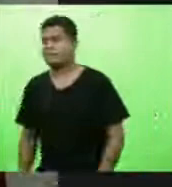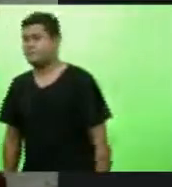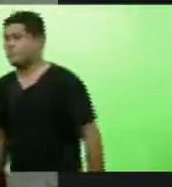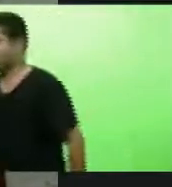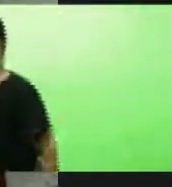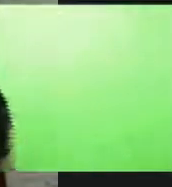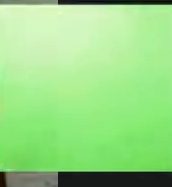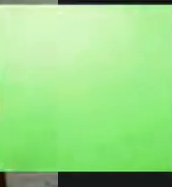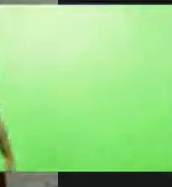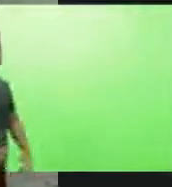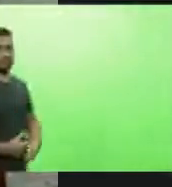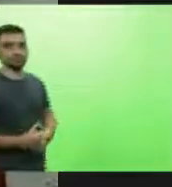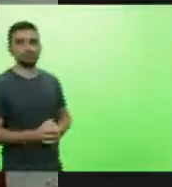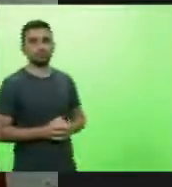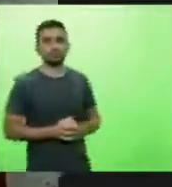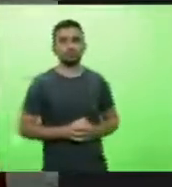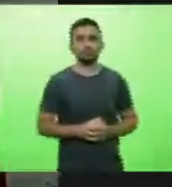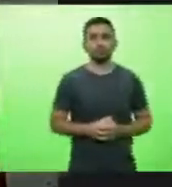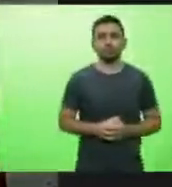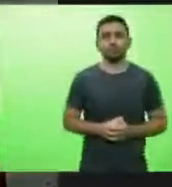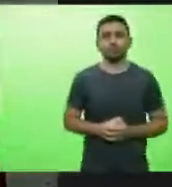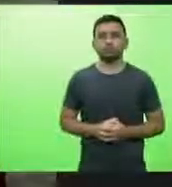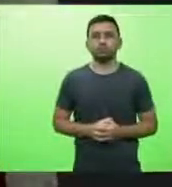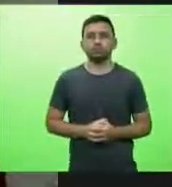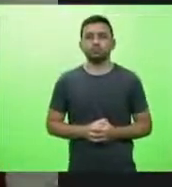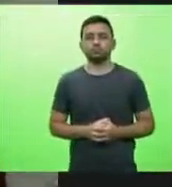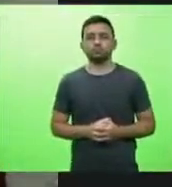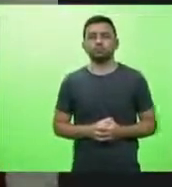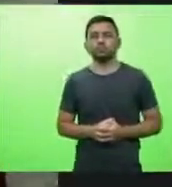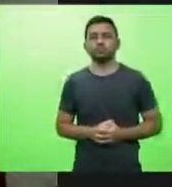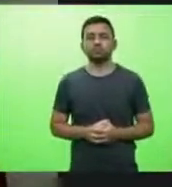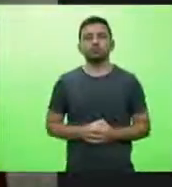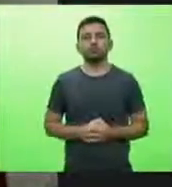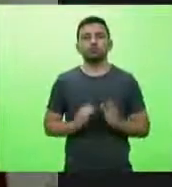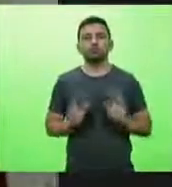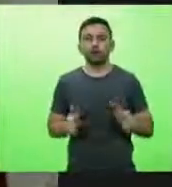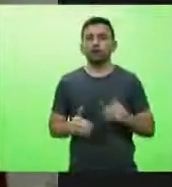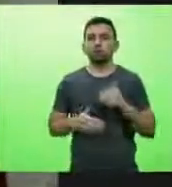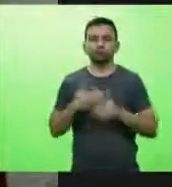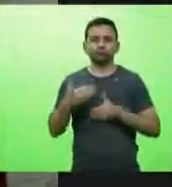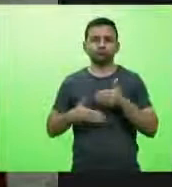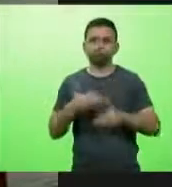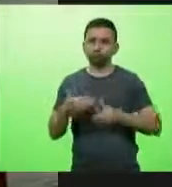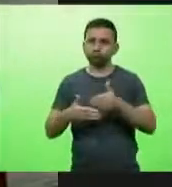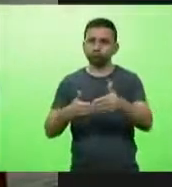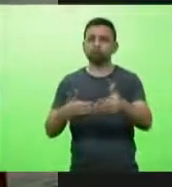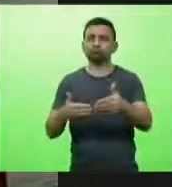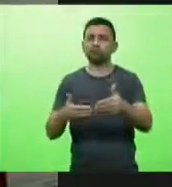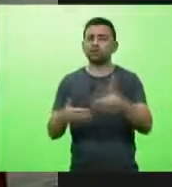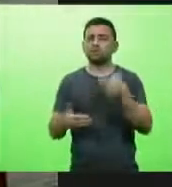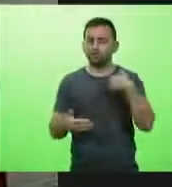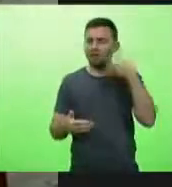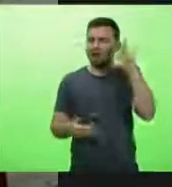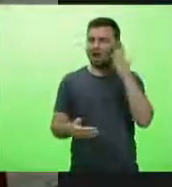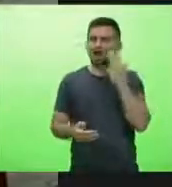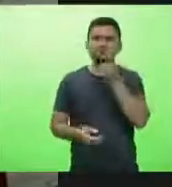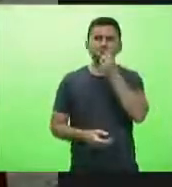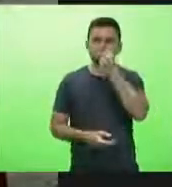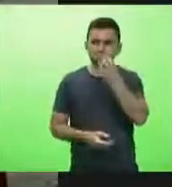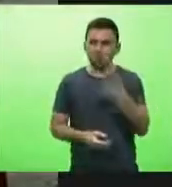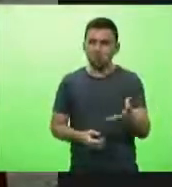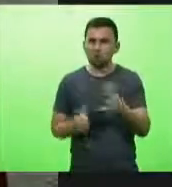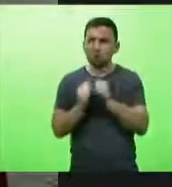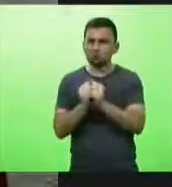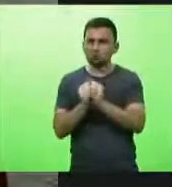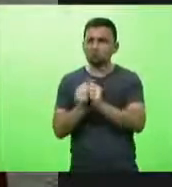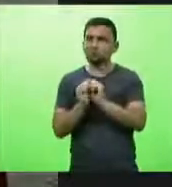ter as denúncias, precisa ter critério. Então, está tramitando, eu acho que vai ser um golaço da Alesc junto à população catarinense, dar essa parcela